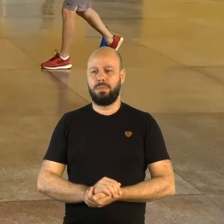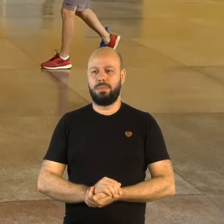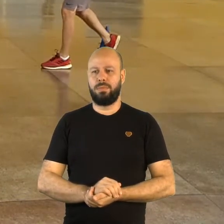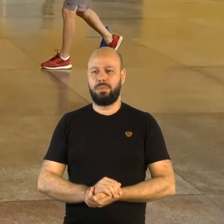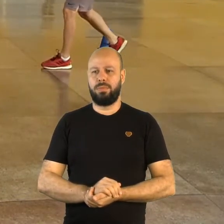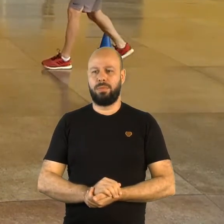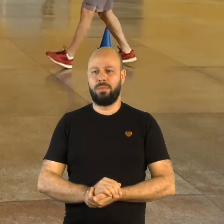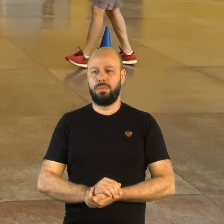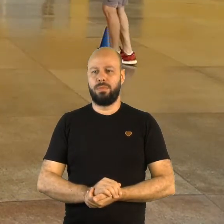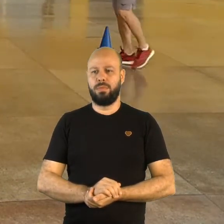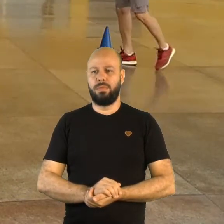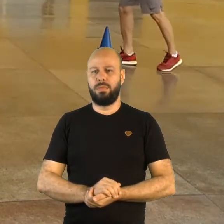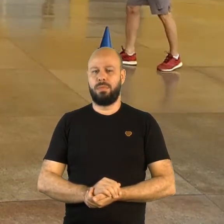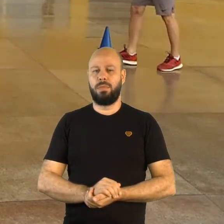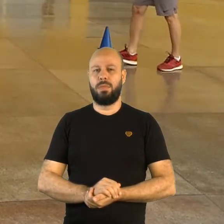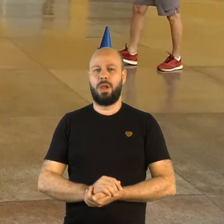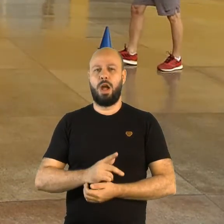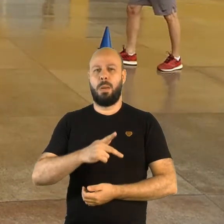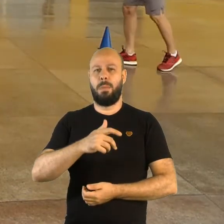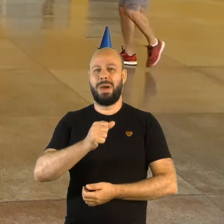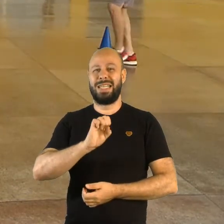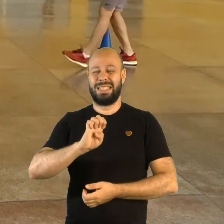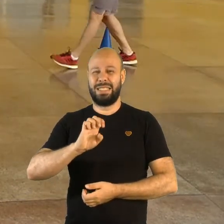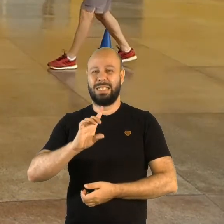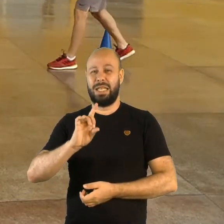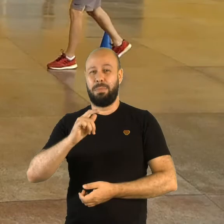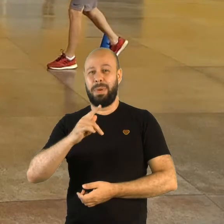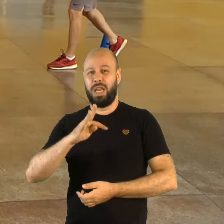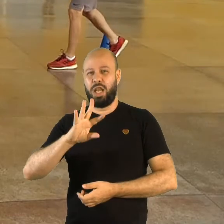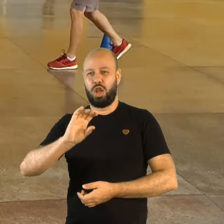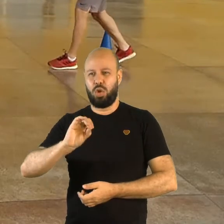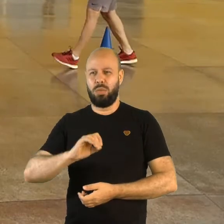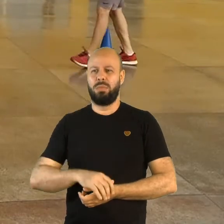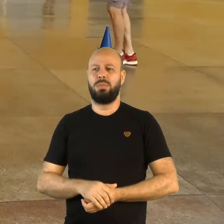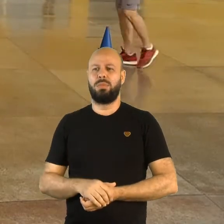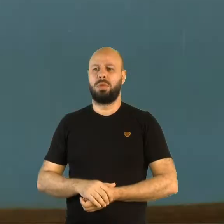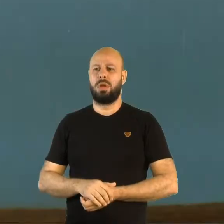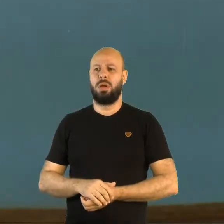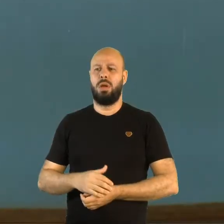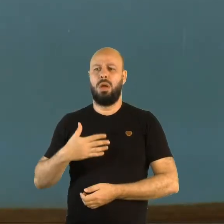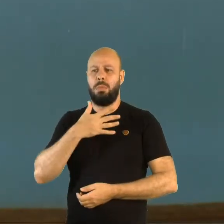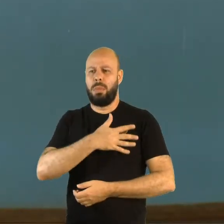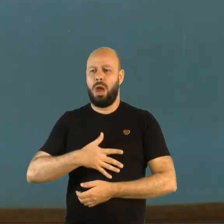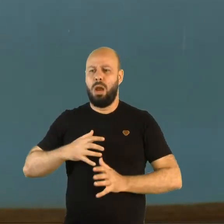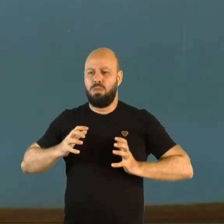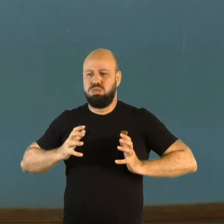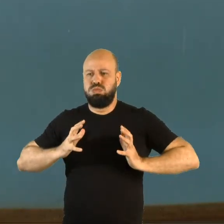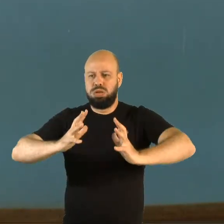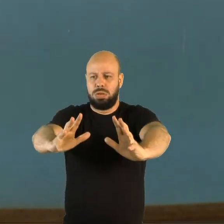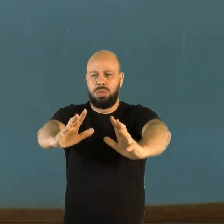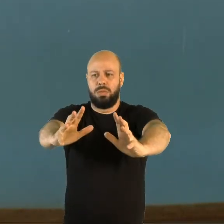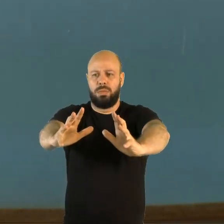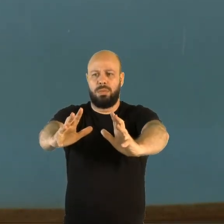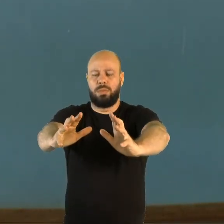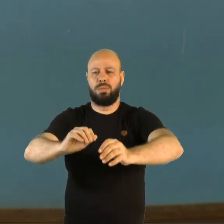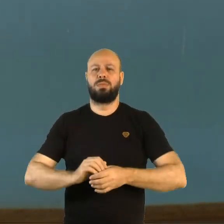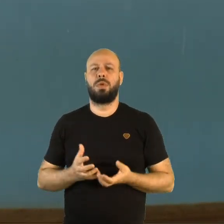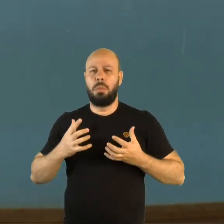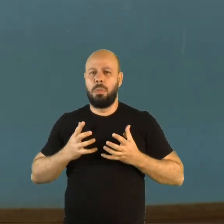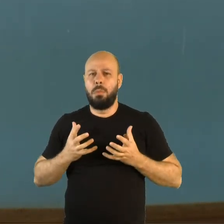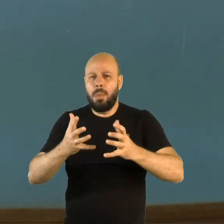o Pati de peito sai do meu peito e chega